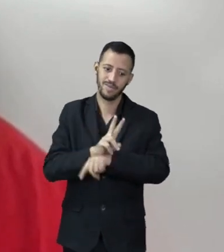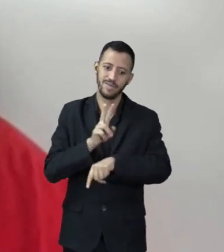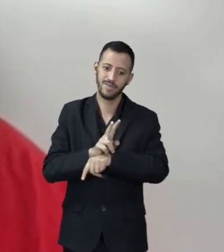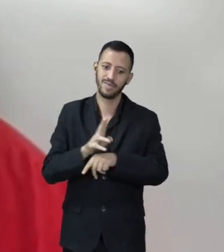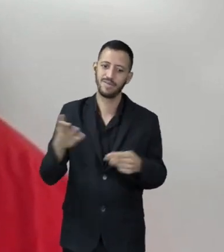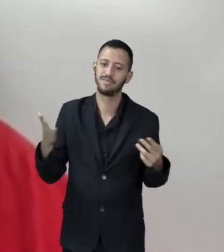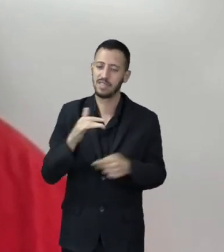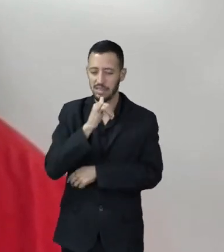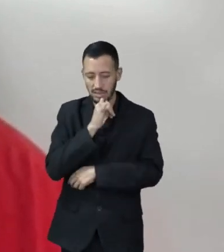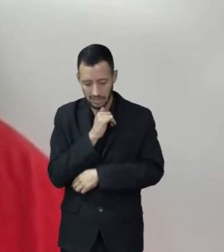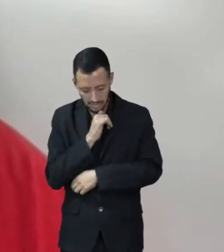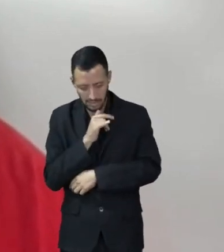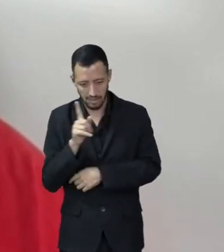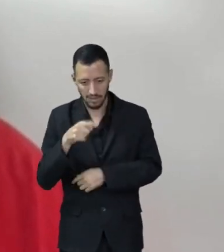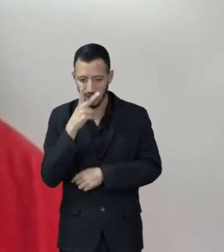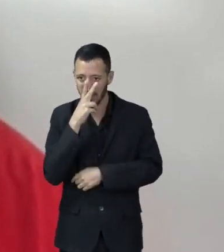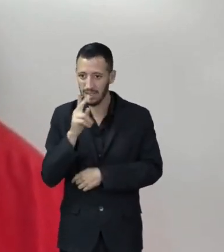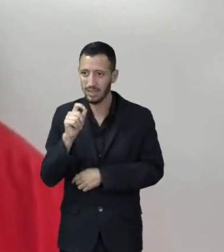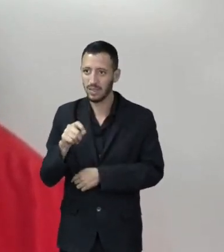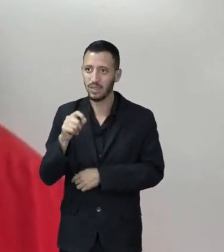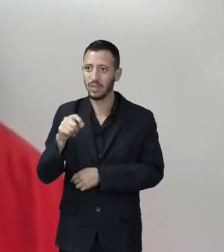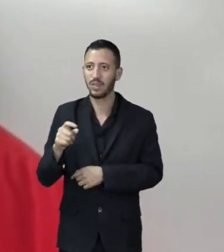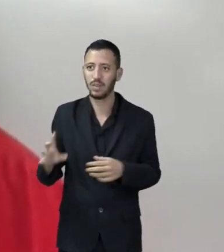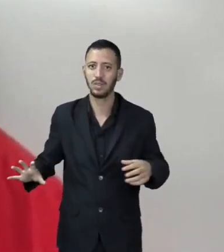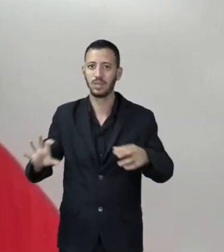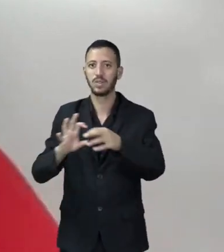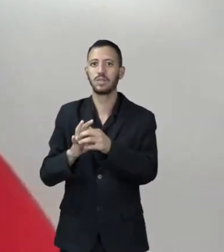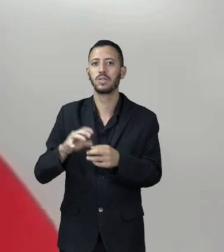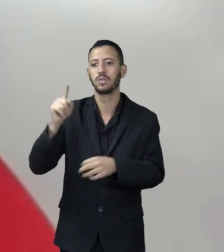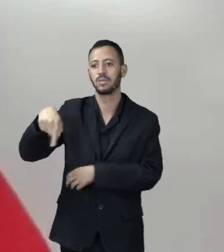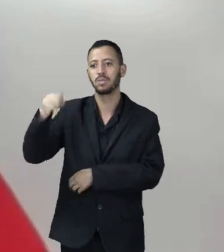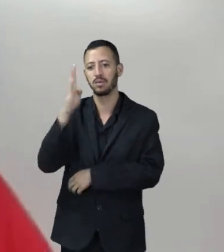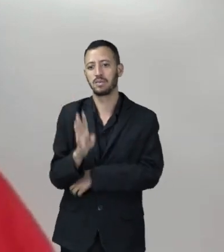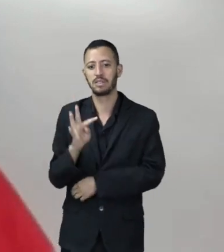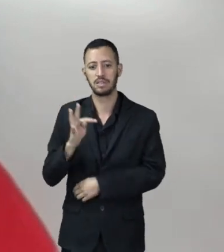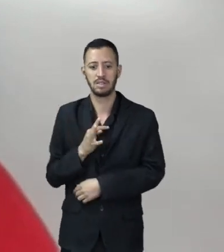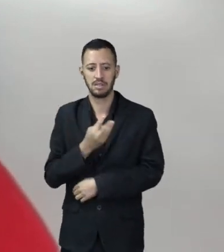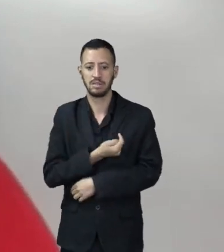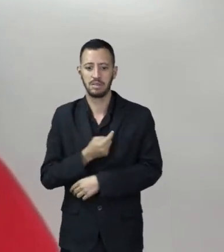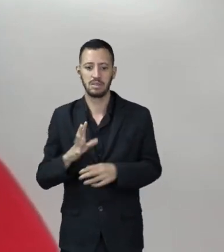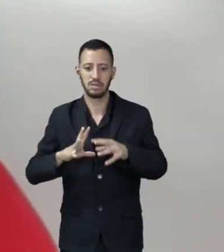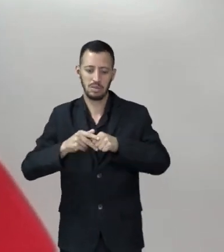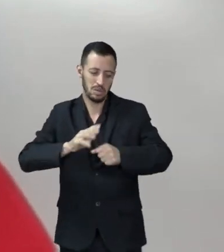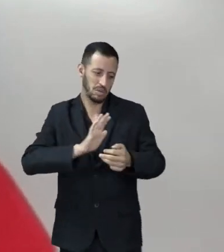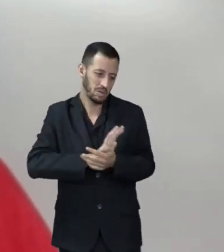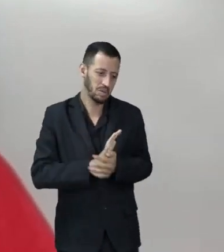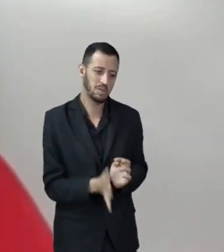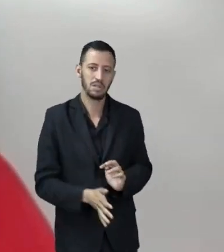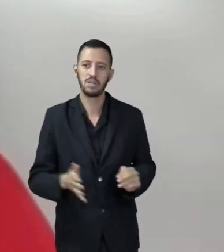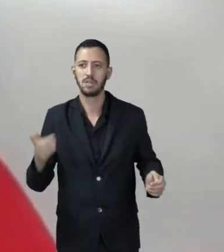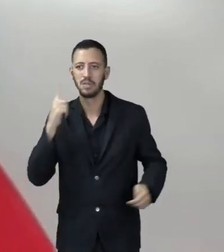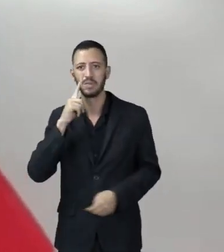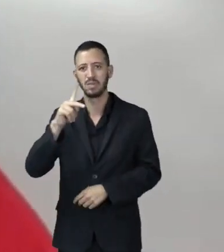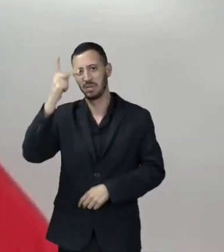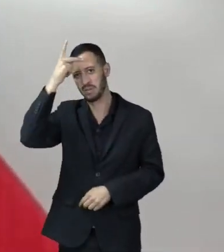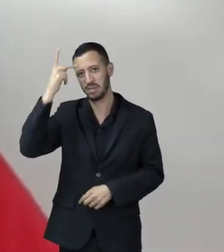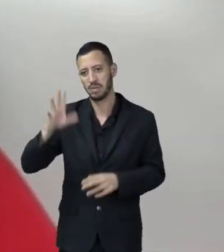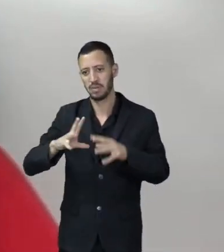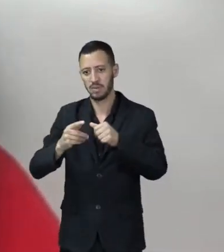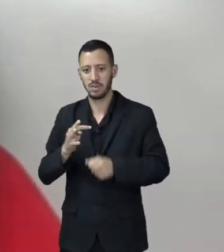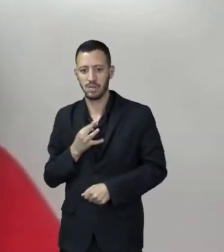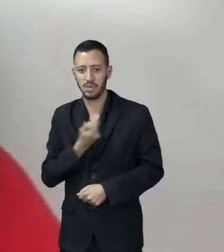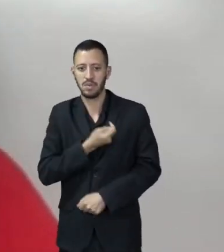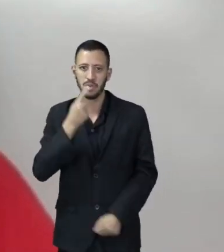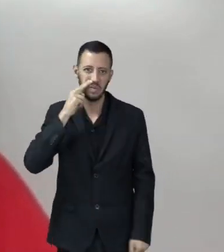mas infelizmente parece que uma coisa que une o Brasil é a transfobia. Você chega em estados ditos muito progressistas e você vê a transfobia,